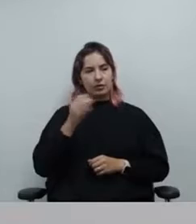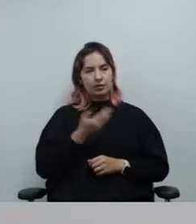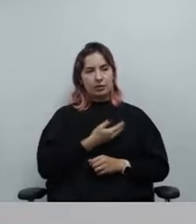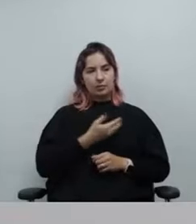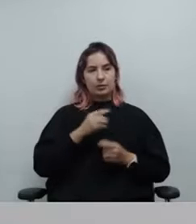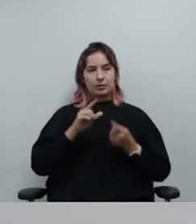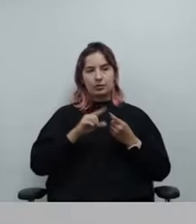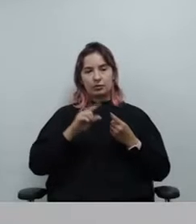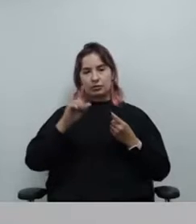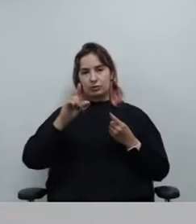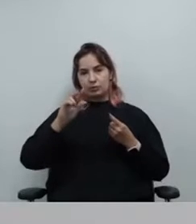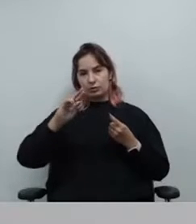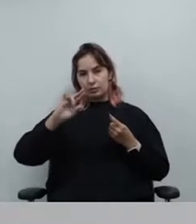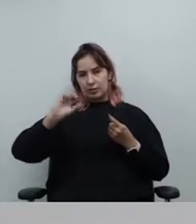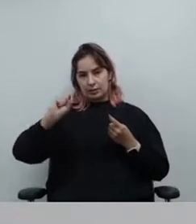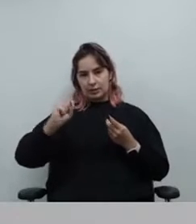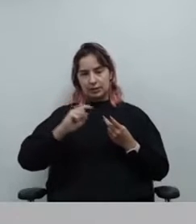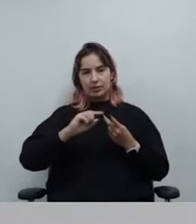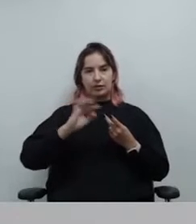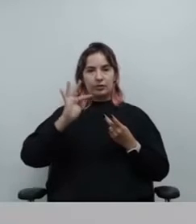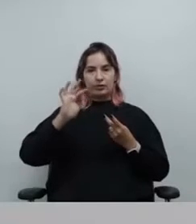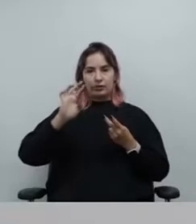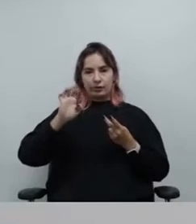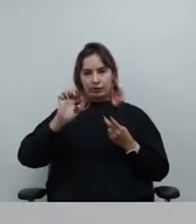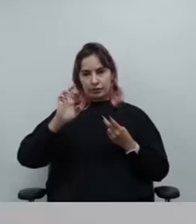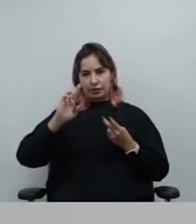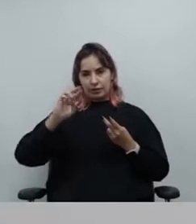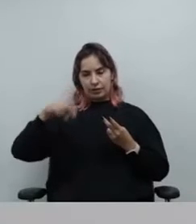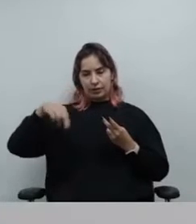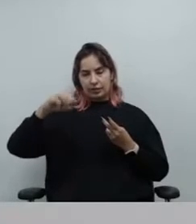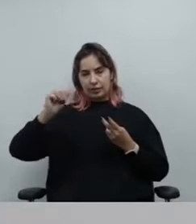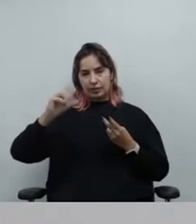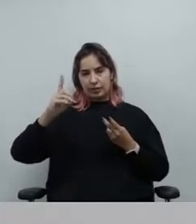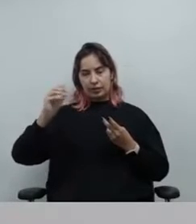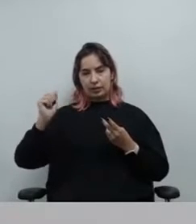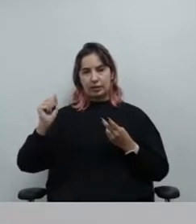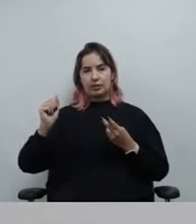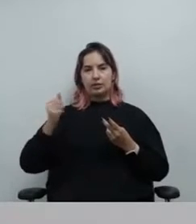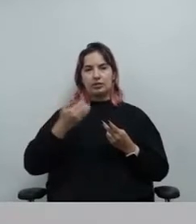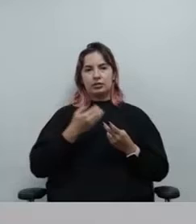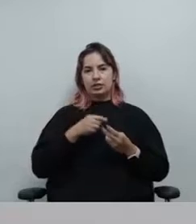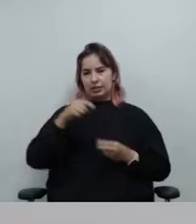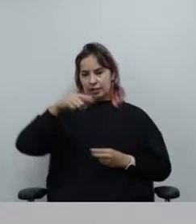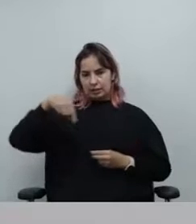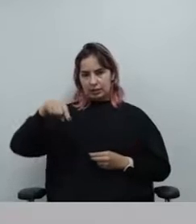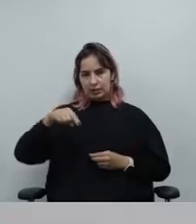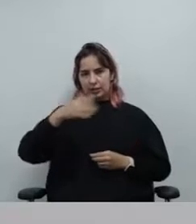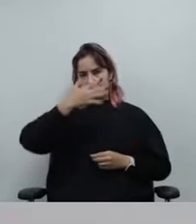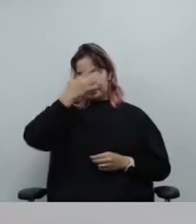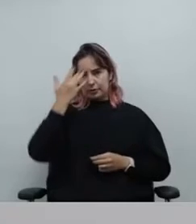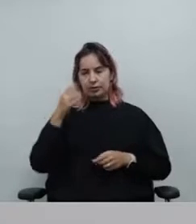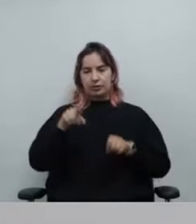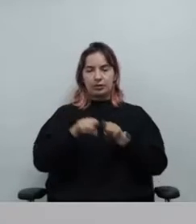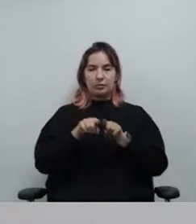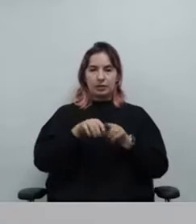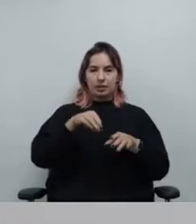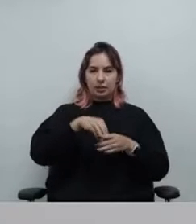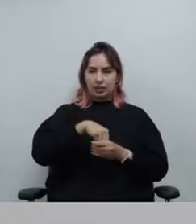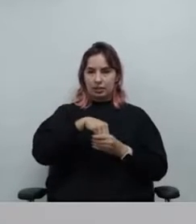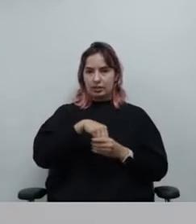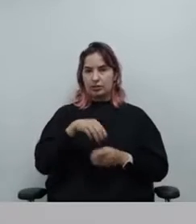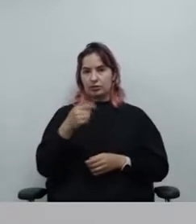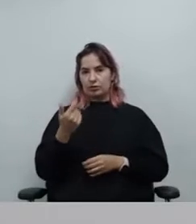a defensora Fernanda Capitânio, e também colegas que já acompanham o colegiado, que foram reeleitos aqui mais uma vez,